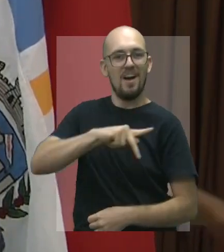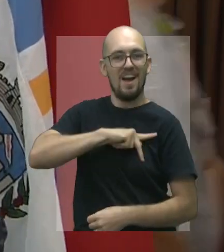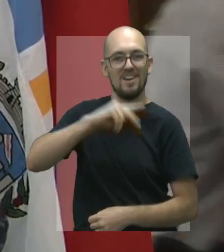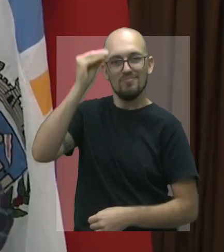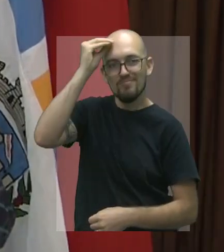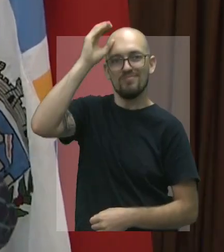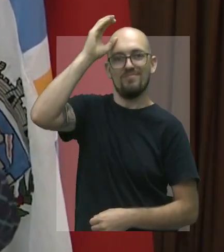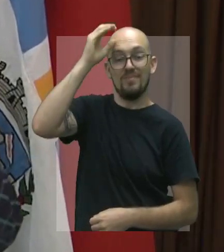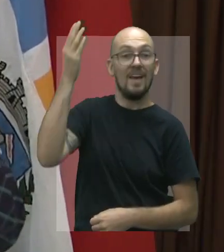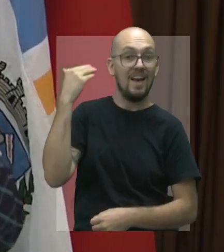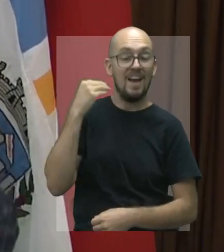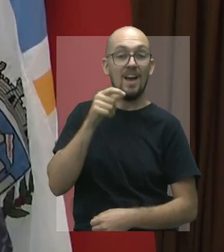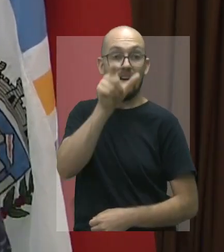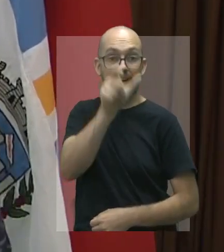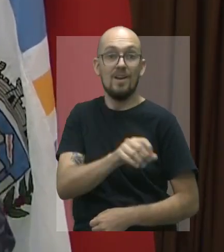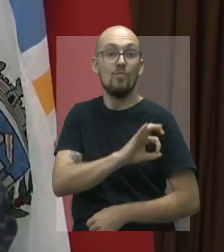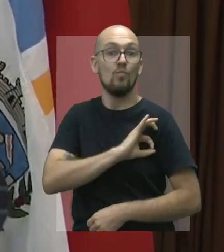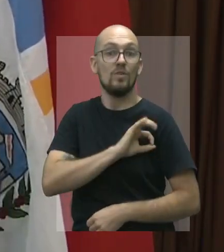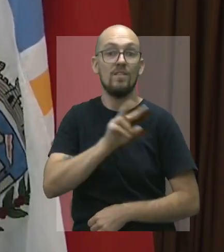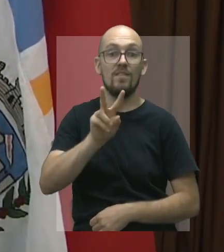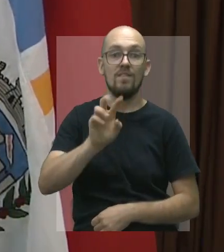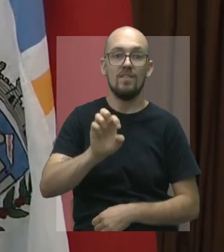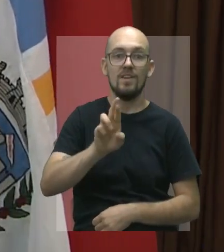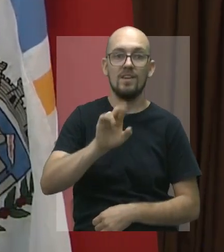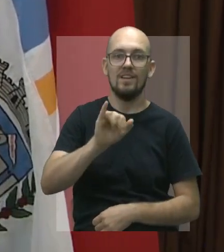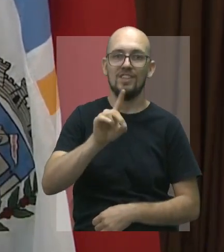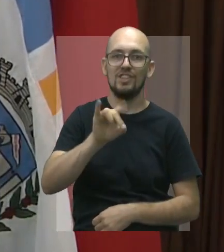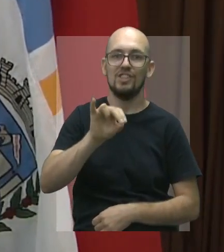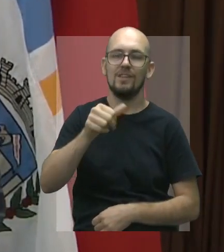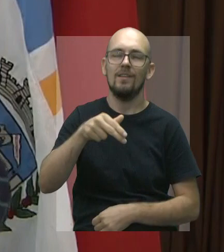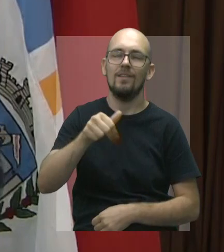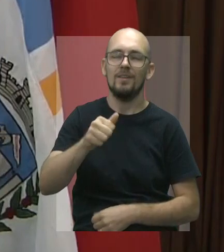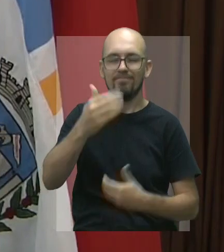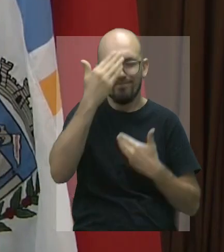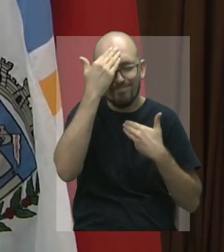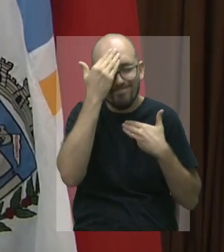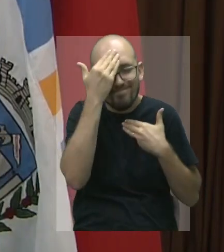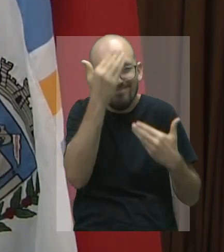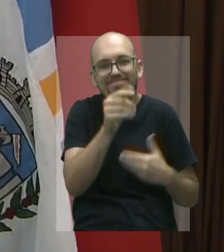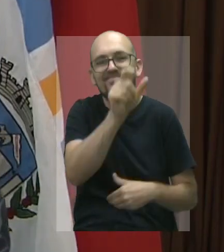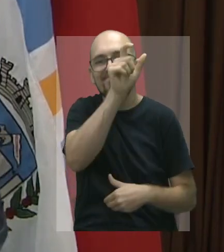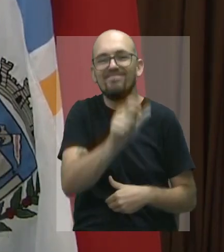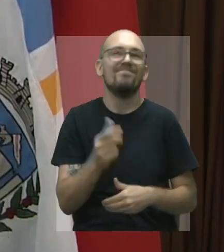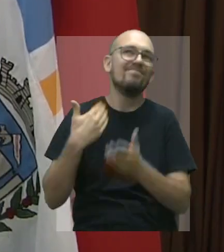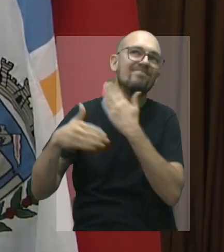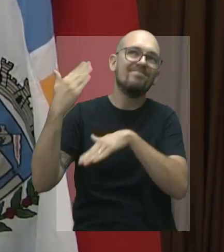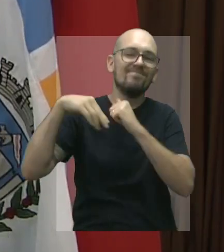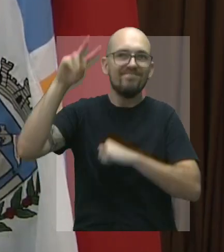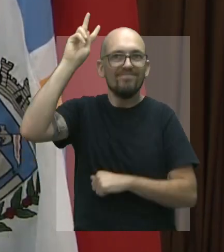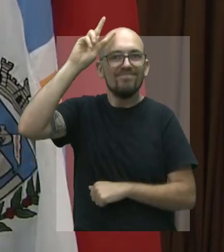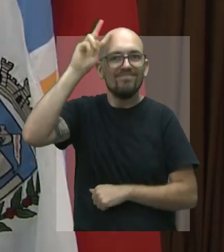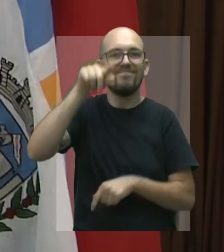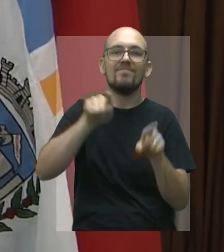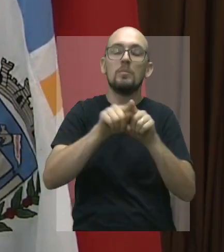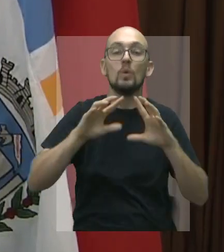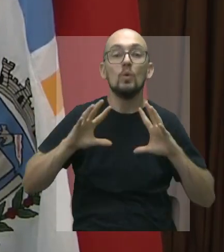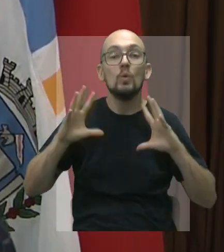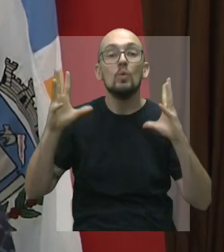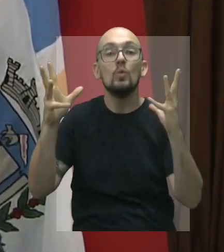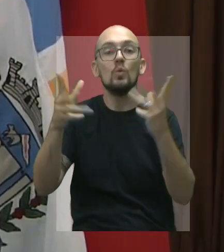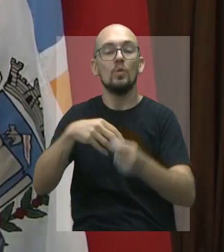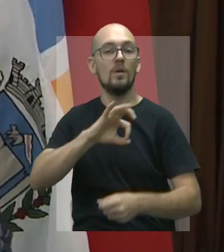policial veridiana foi a minha instrutora e deixo aqui os meus agradecimentos a ela e também a todos os policiais